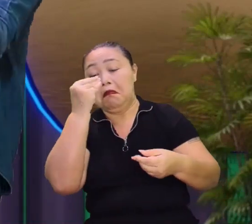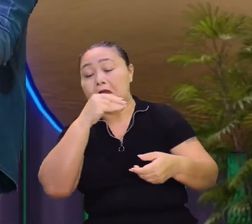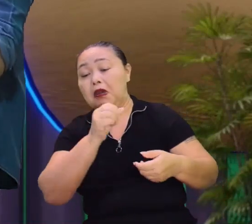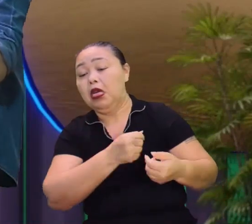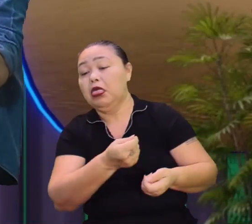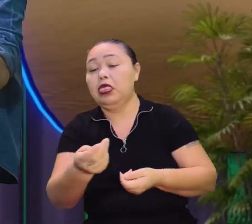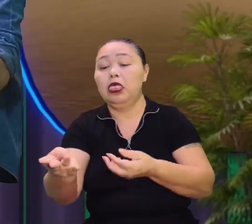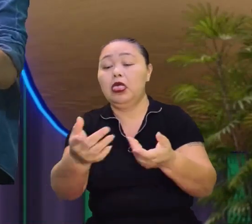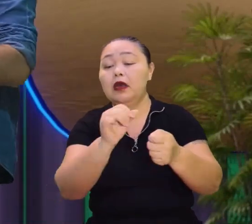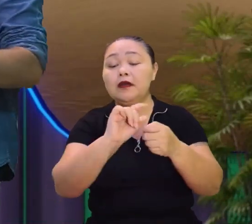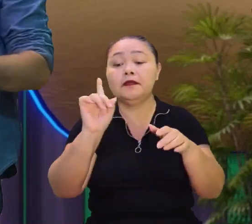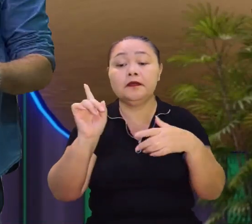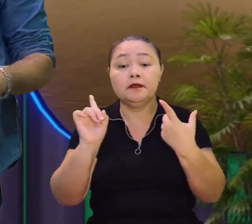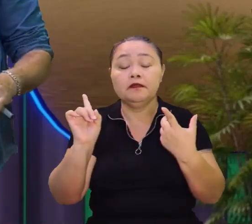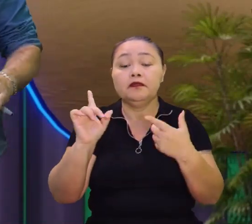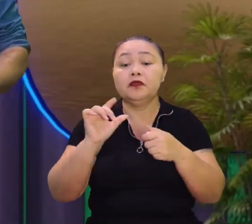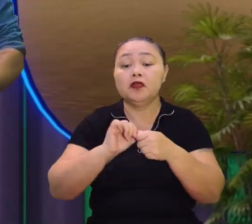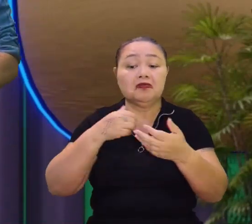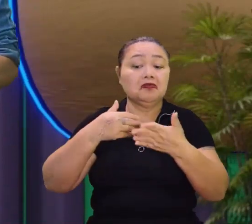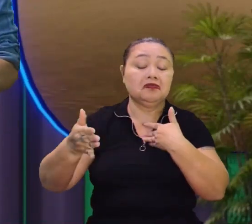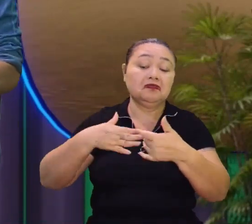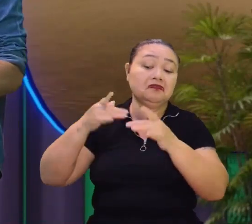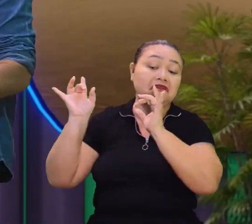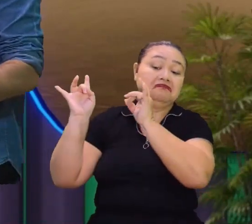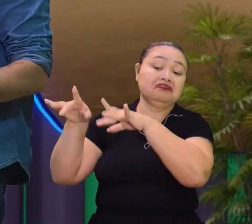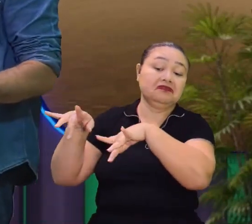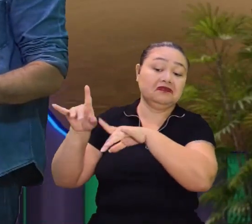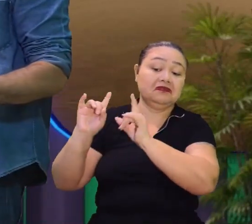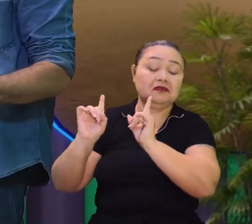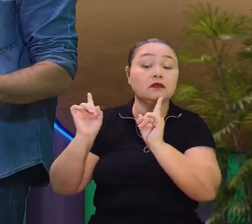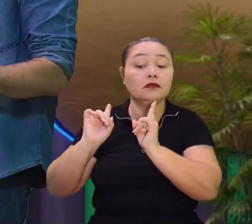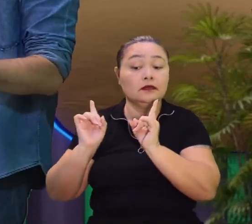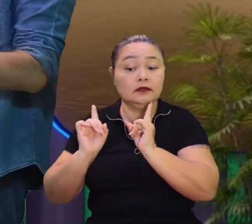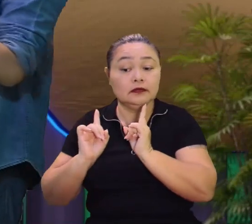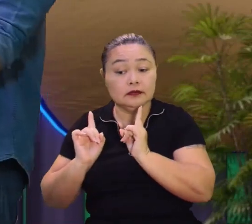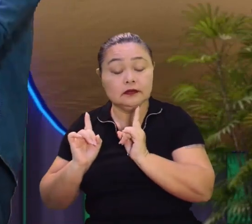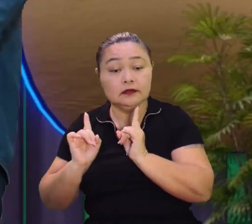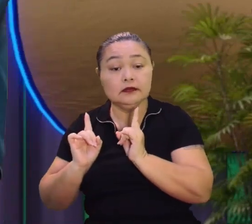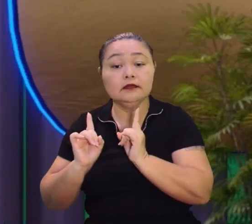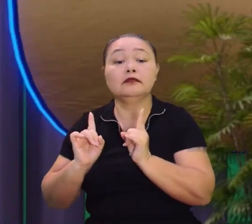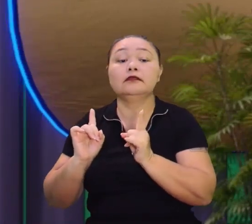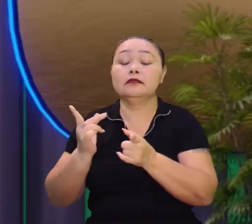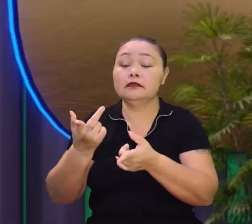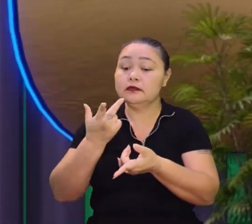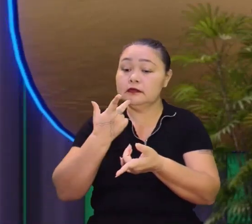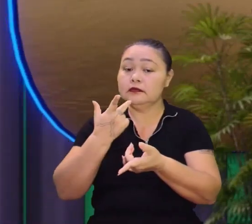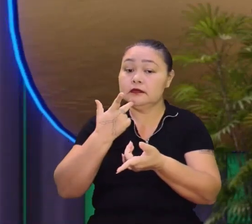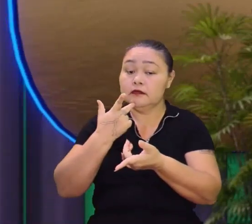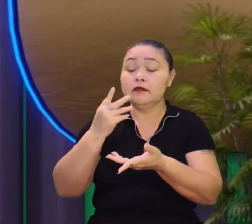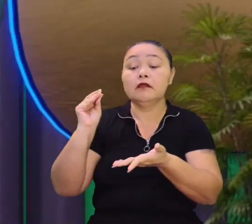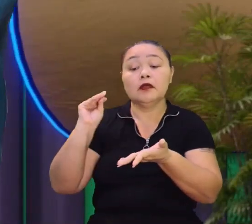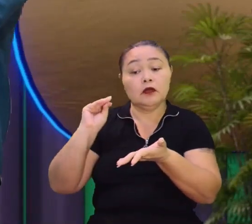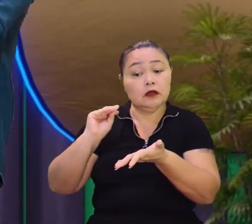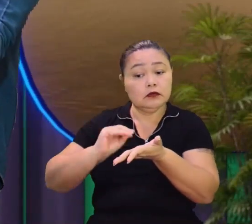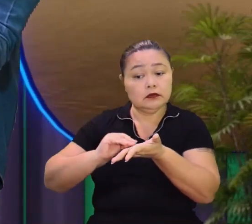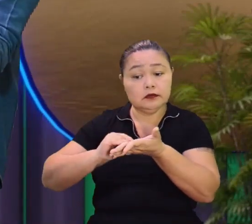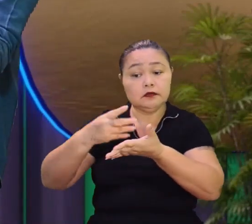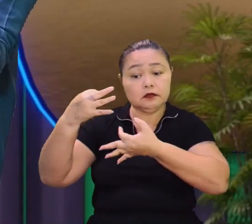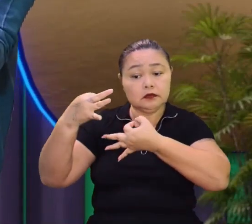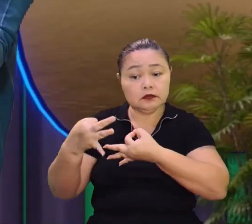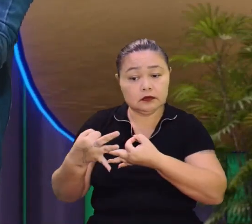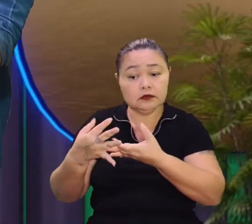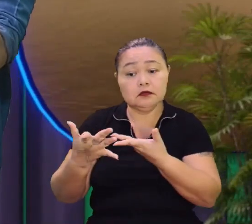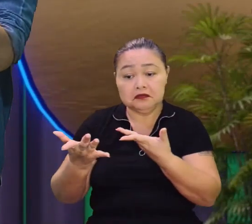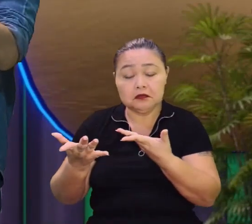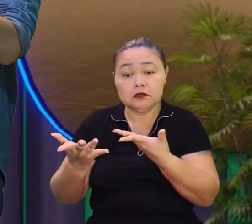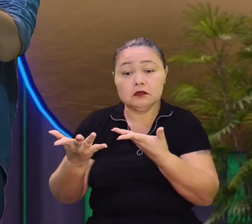continua irrigando as coisas. Ou deixa de qualquer jeito. Não. Exato. Então, quando fala em ineficiência, está falando